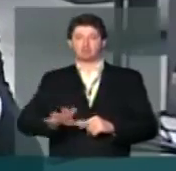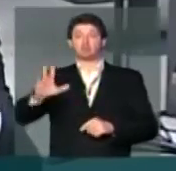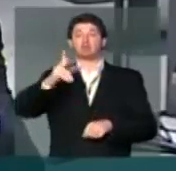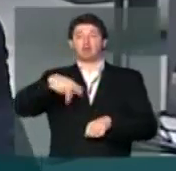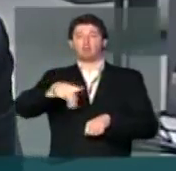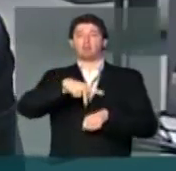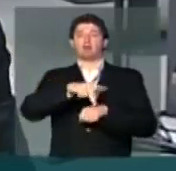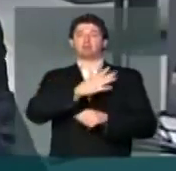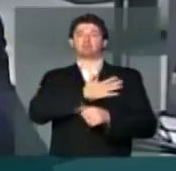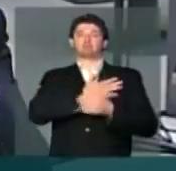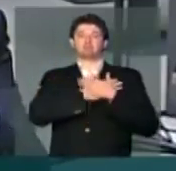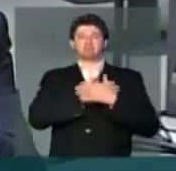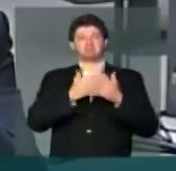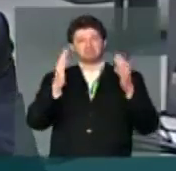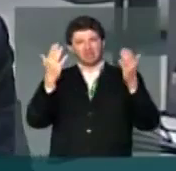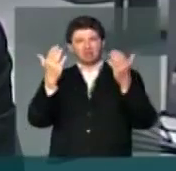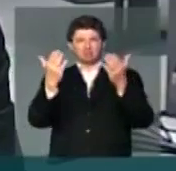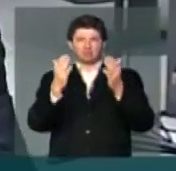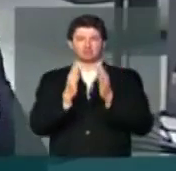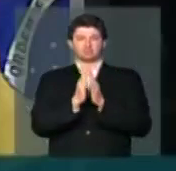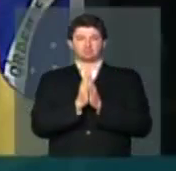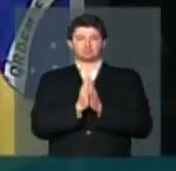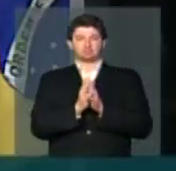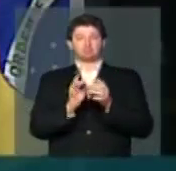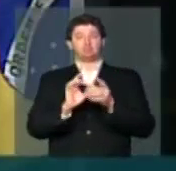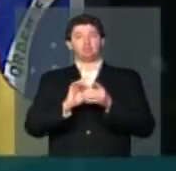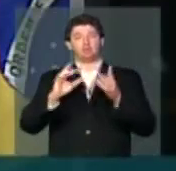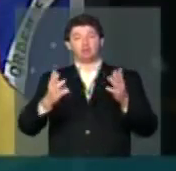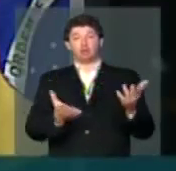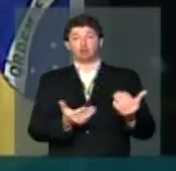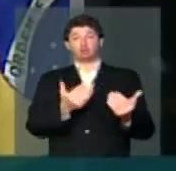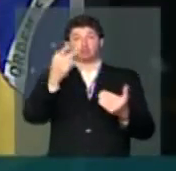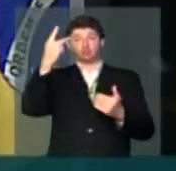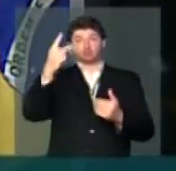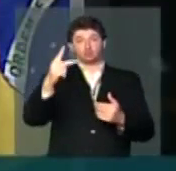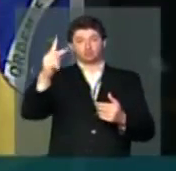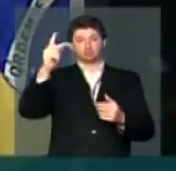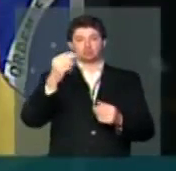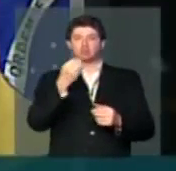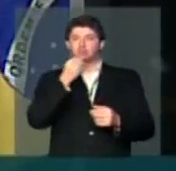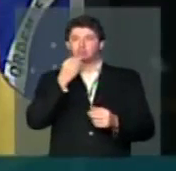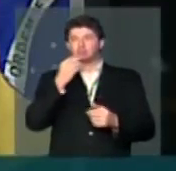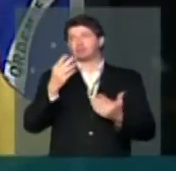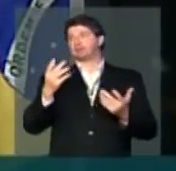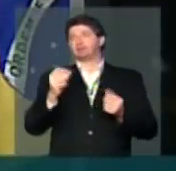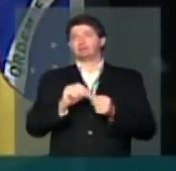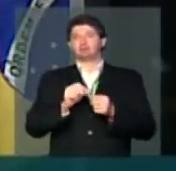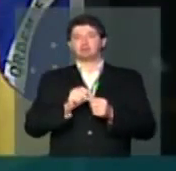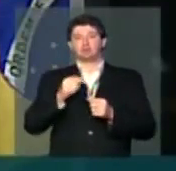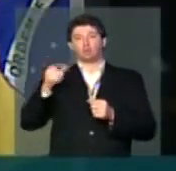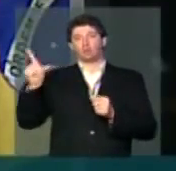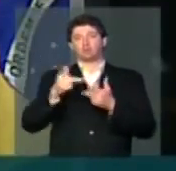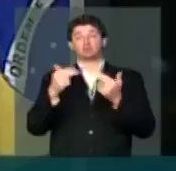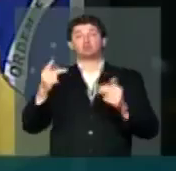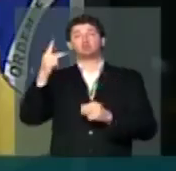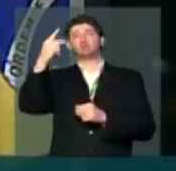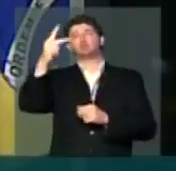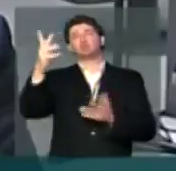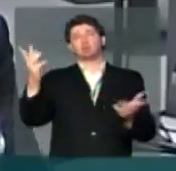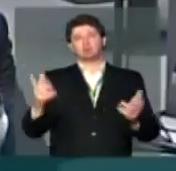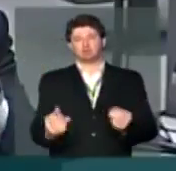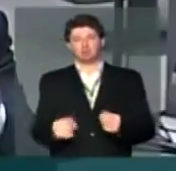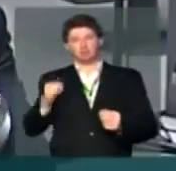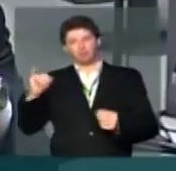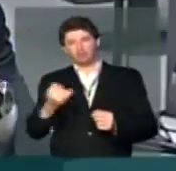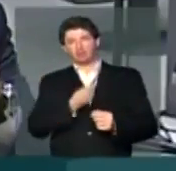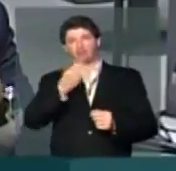pátria. Parabéns por você ter deixado parte da sua juventude, onde poderia dedicar-se às suas coisas.